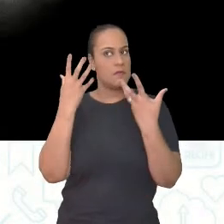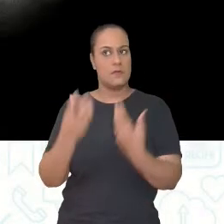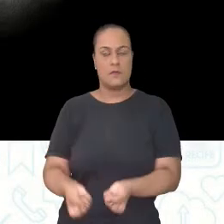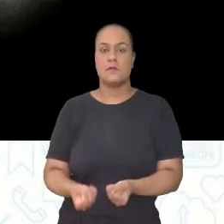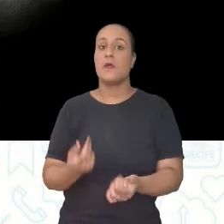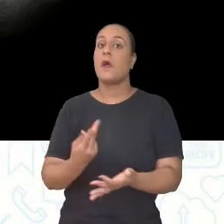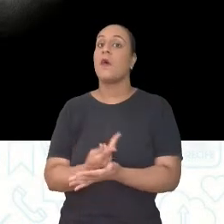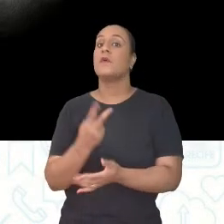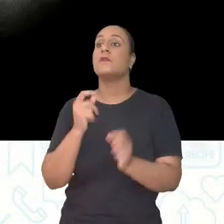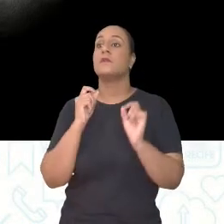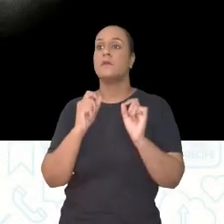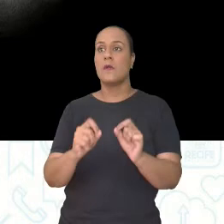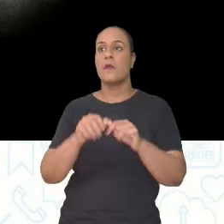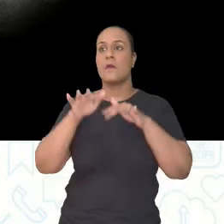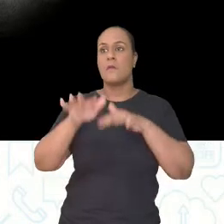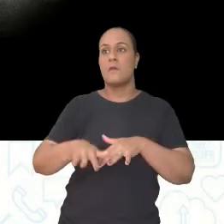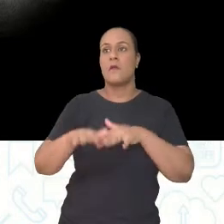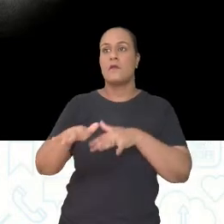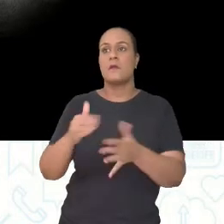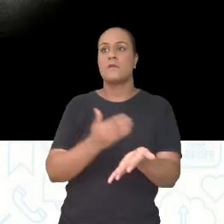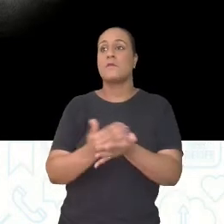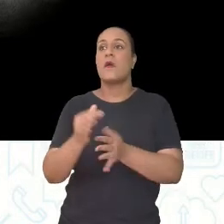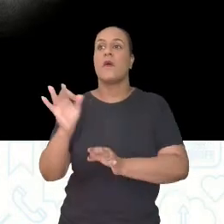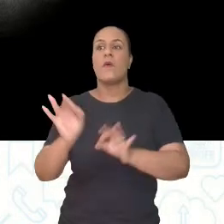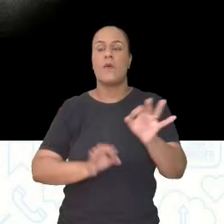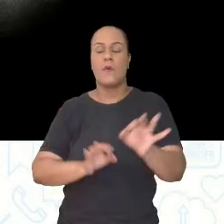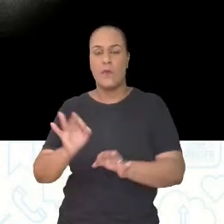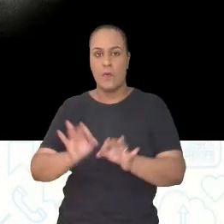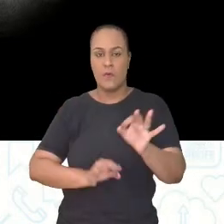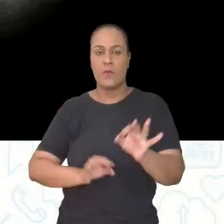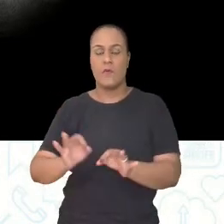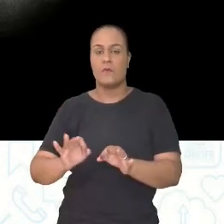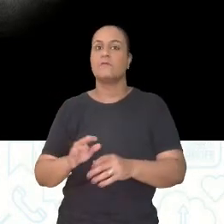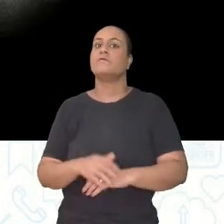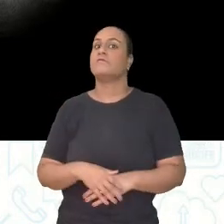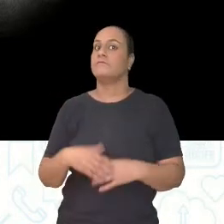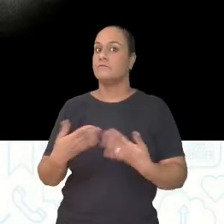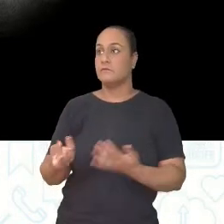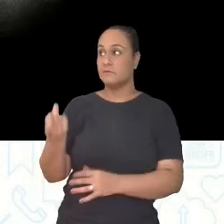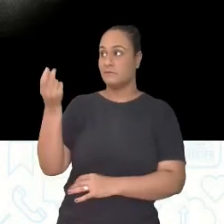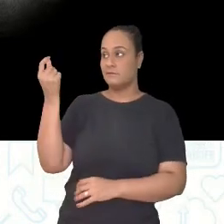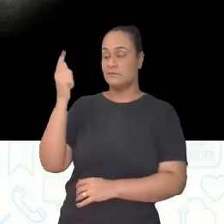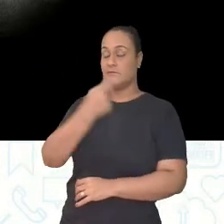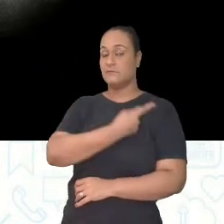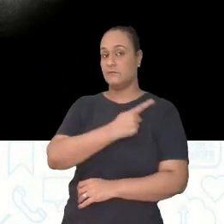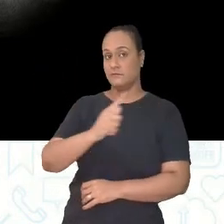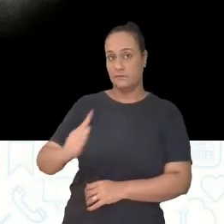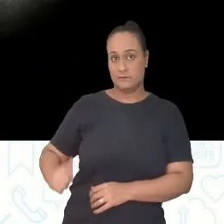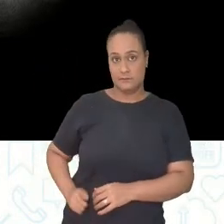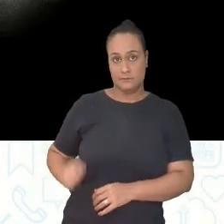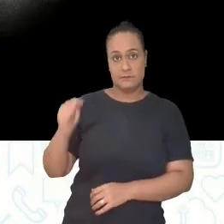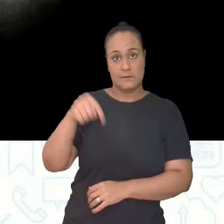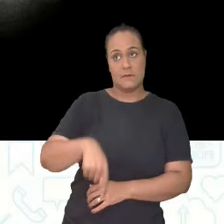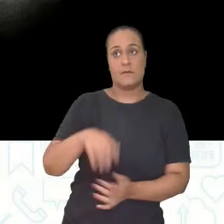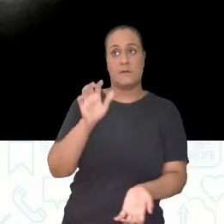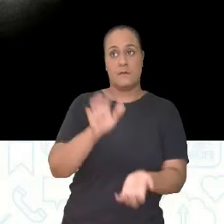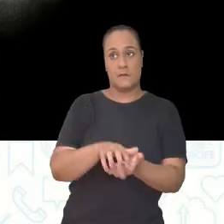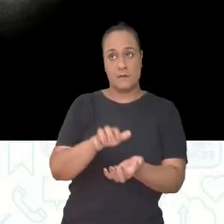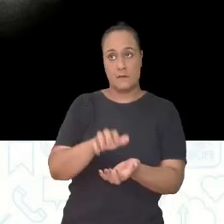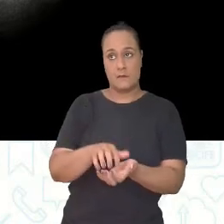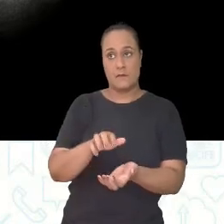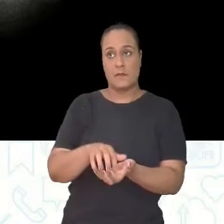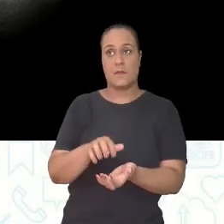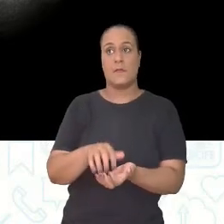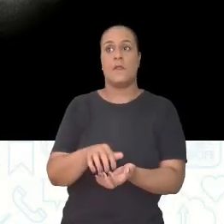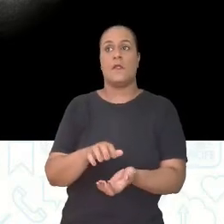é que rola? O movimento começa a ser preparado. Quando, na época, o governador, né, de Pernambuco, né, da capitania